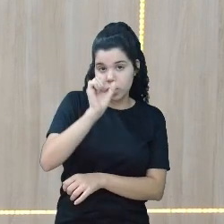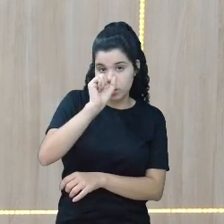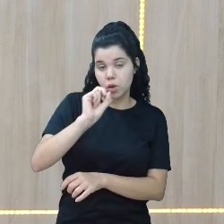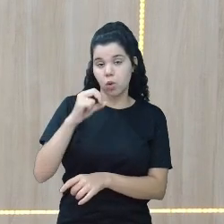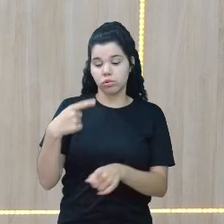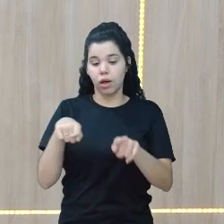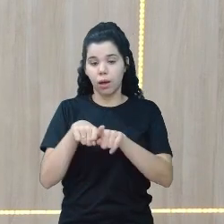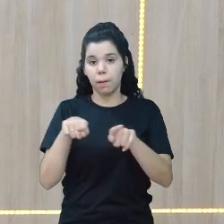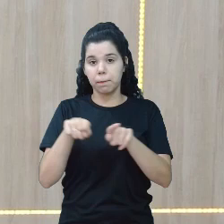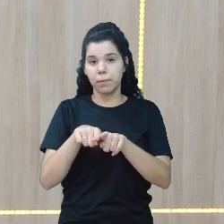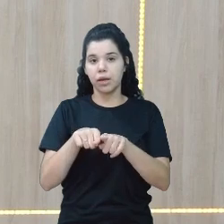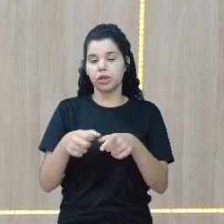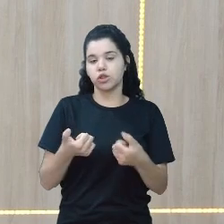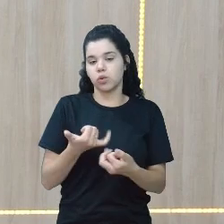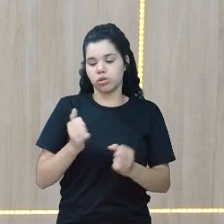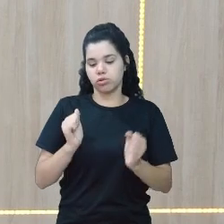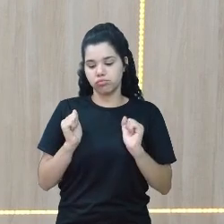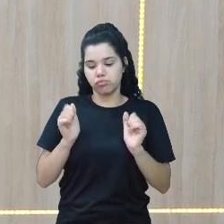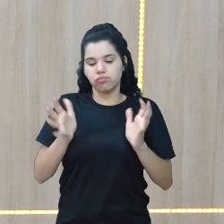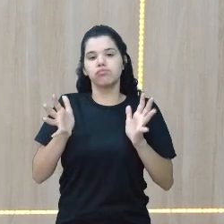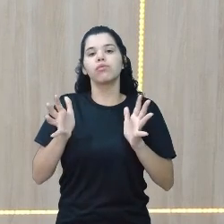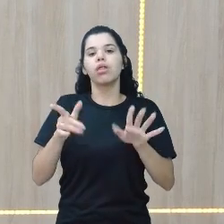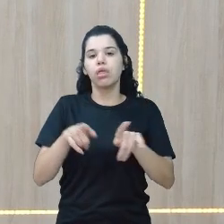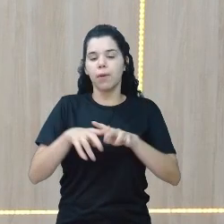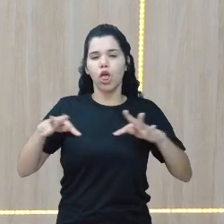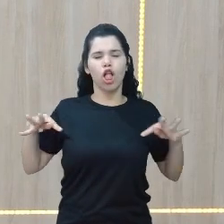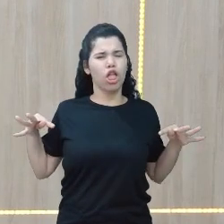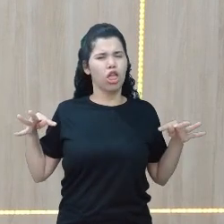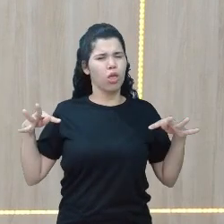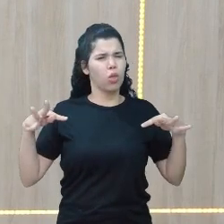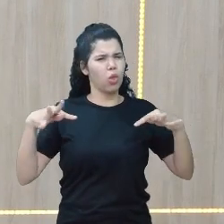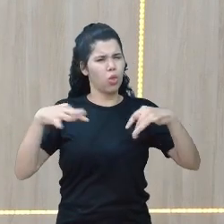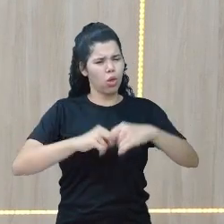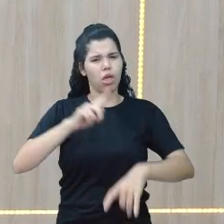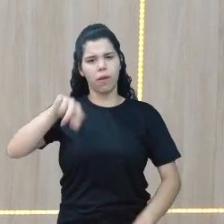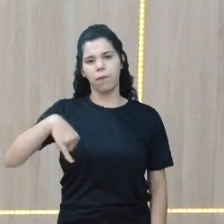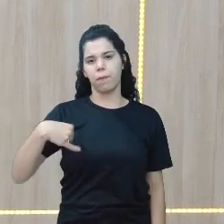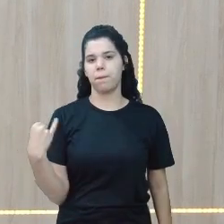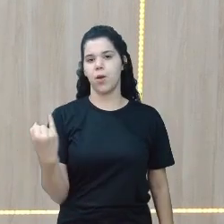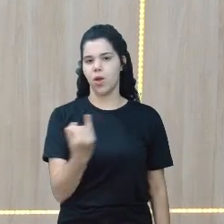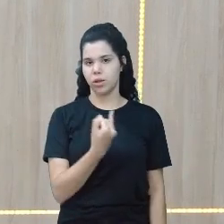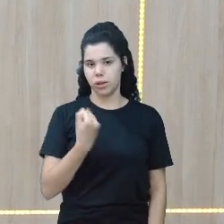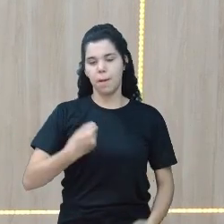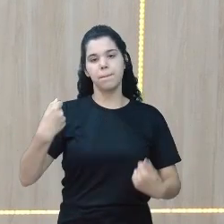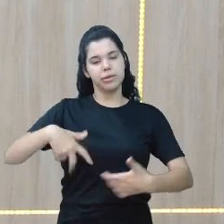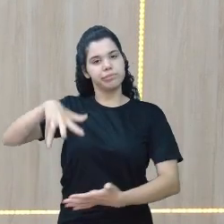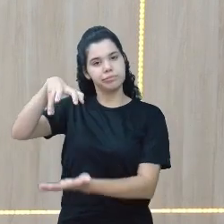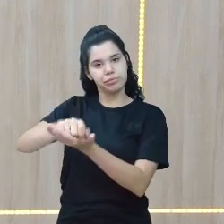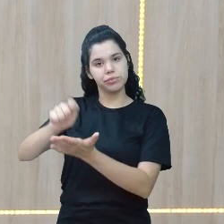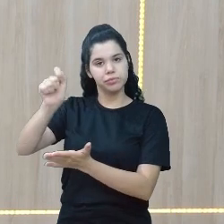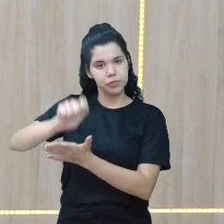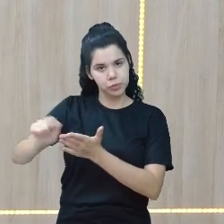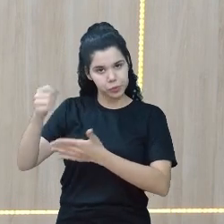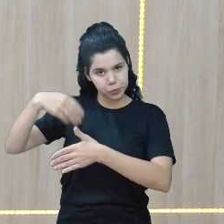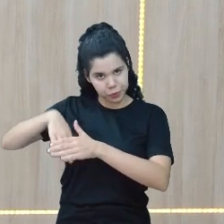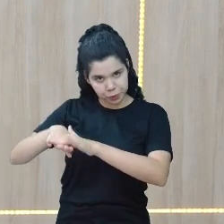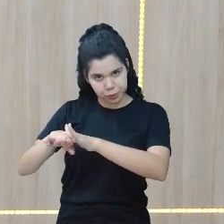aspectos importantes na fala, no comportamento, todos esses elementos são importantes e precisam ser registrados.